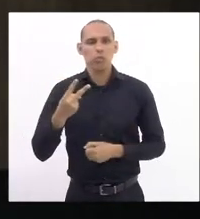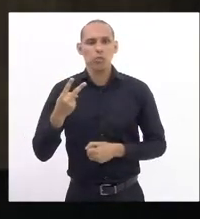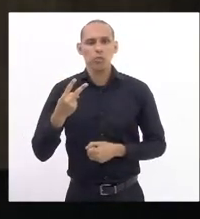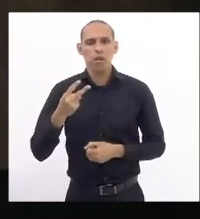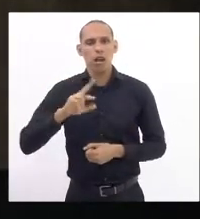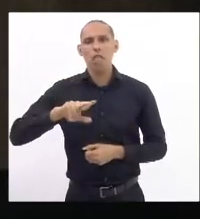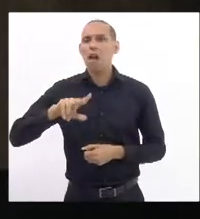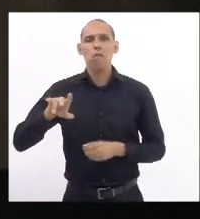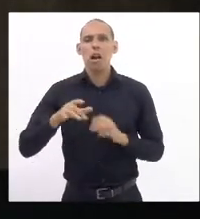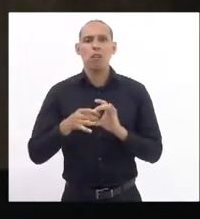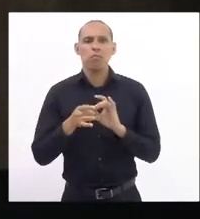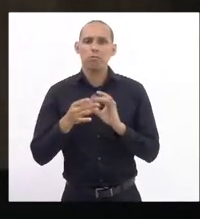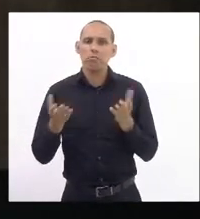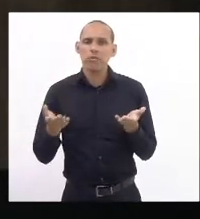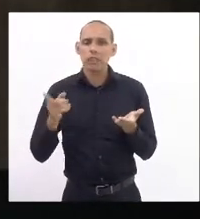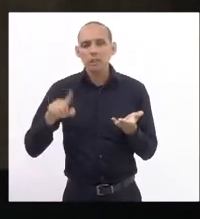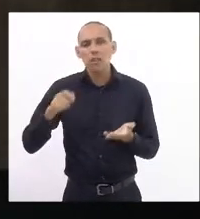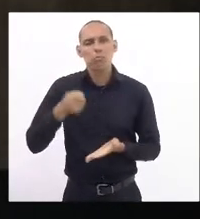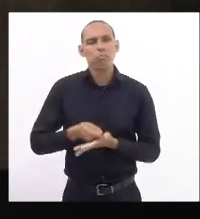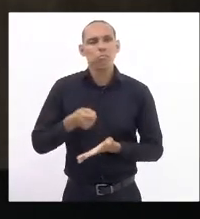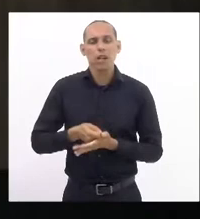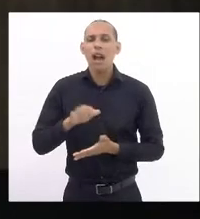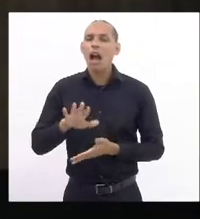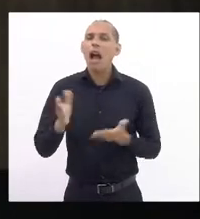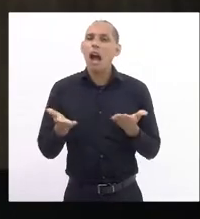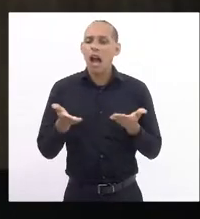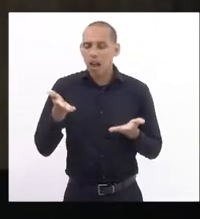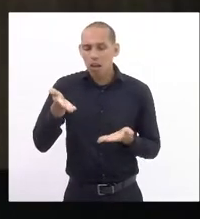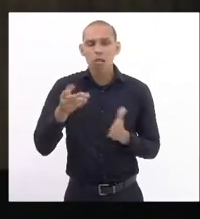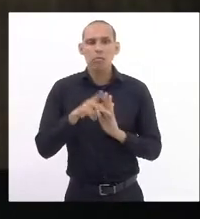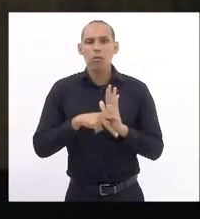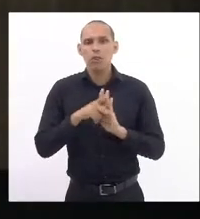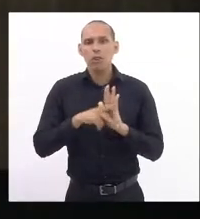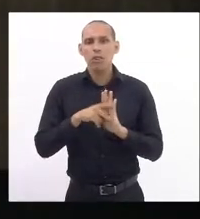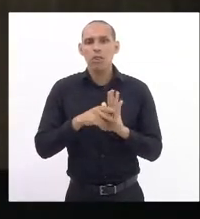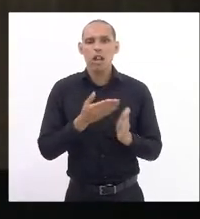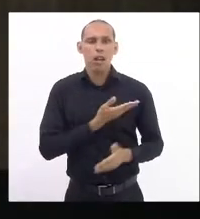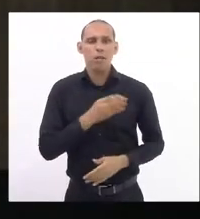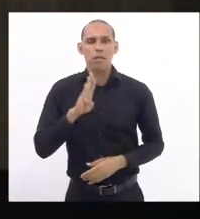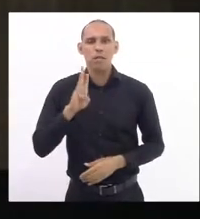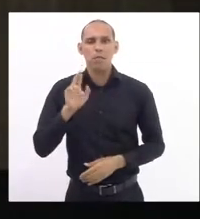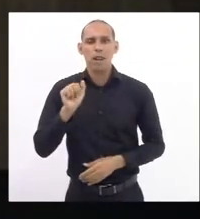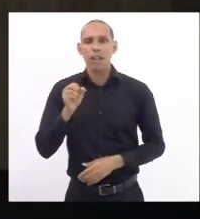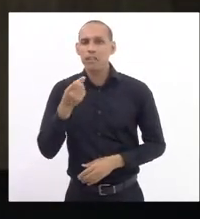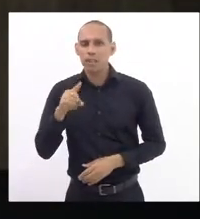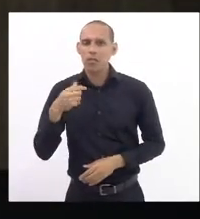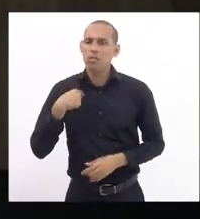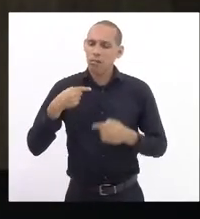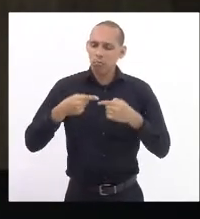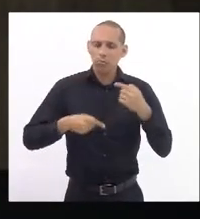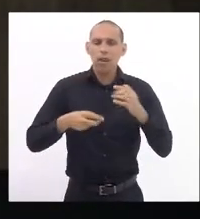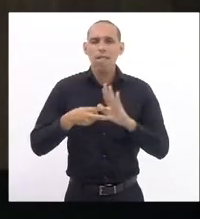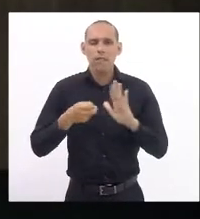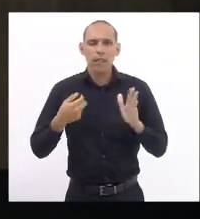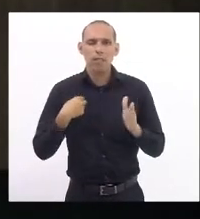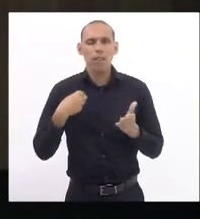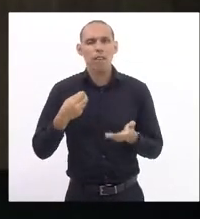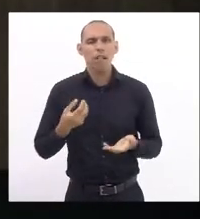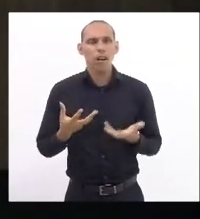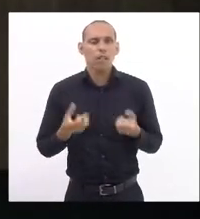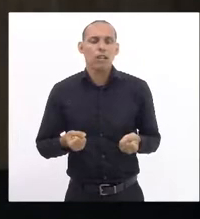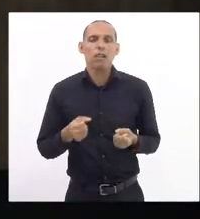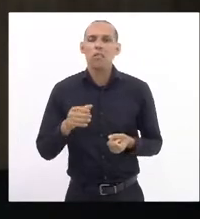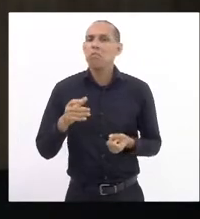era autorizativo, isso é um determinativo. Agora, nesse projeto do meu amigo Brazão, que eu voto favorável à derrubada do veto, é a mesma